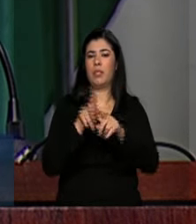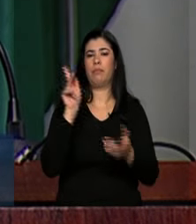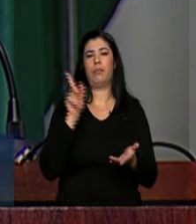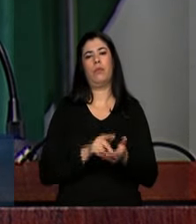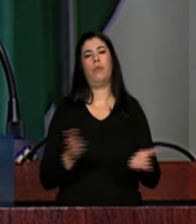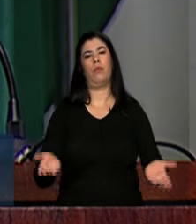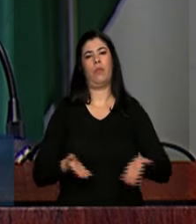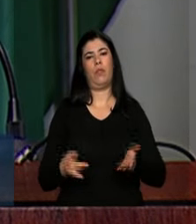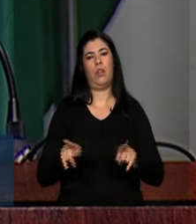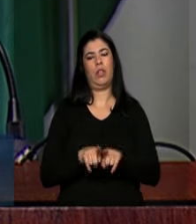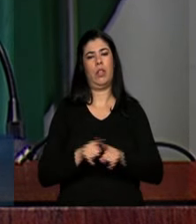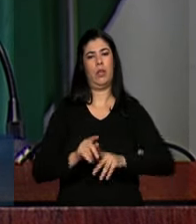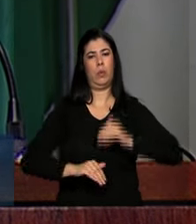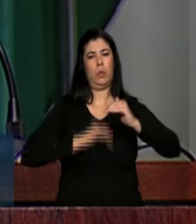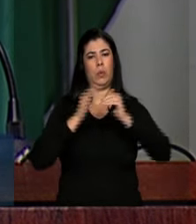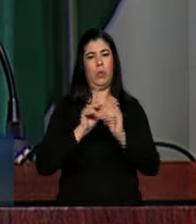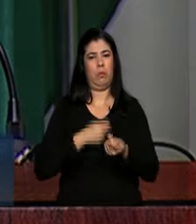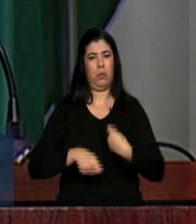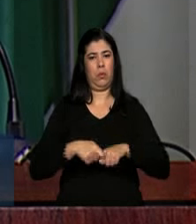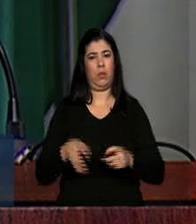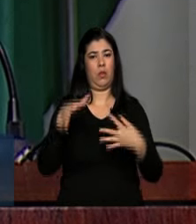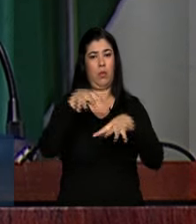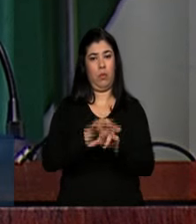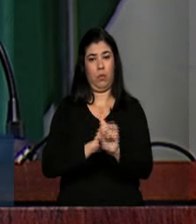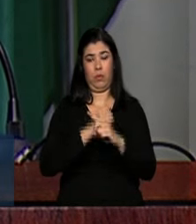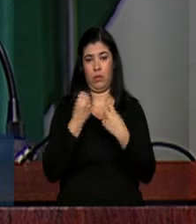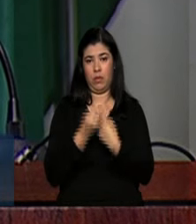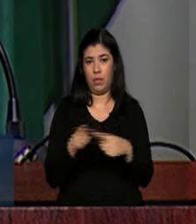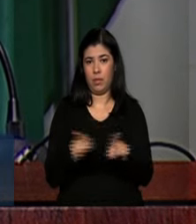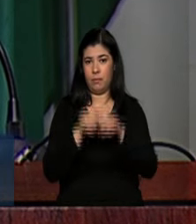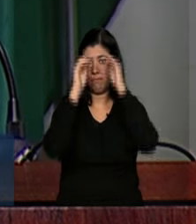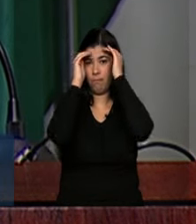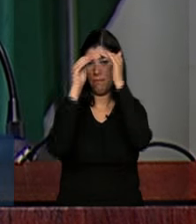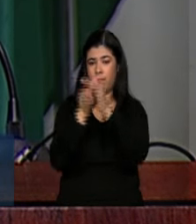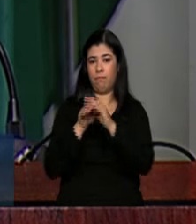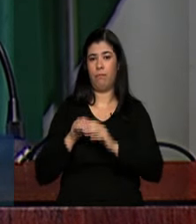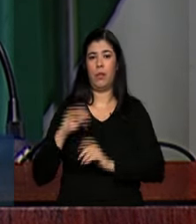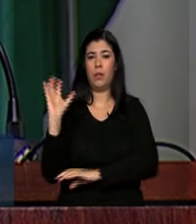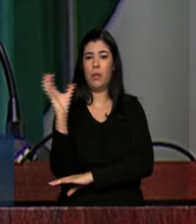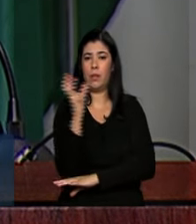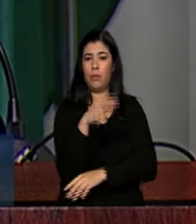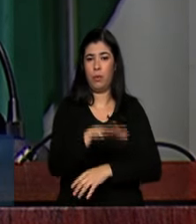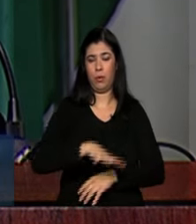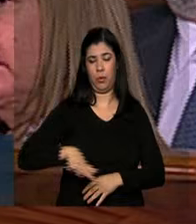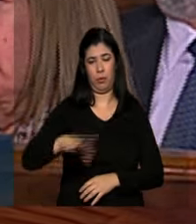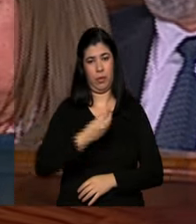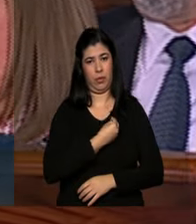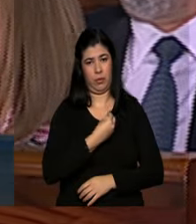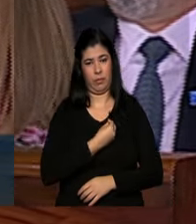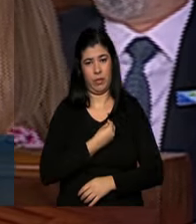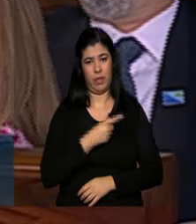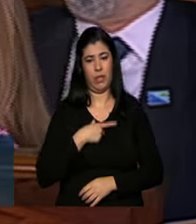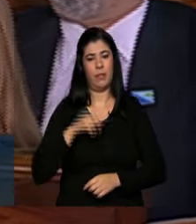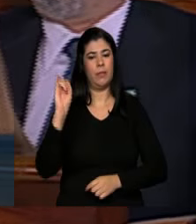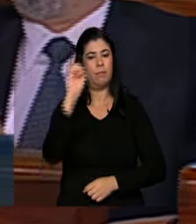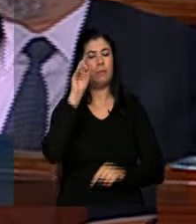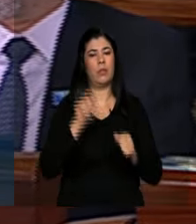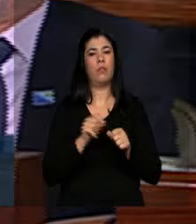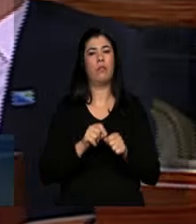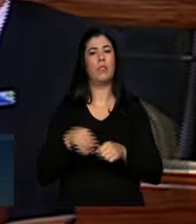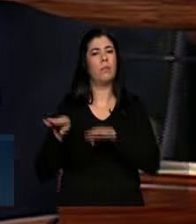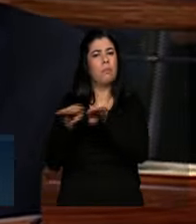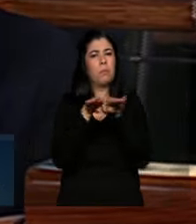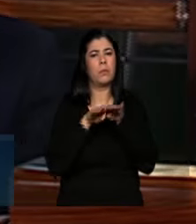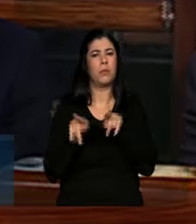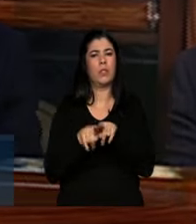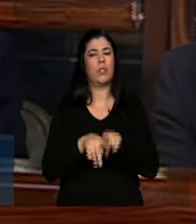atual com crescimento econômico, inclusão social e respeito ao meio ambiente. É indispensável fazê-lo com